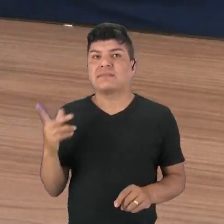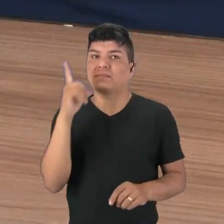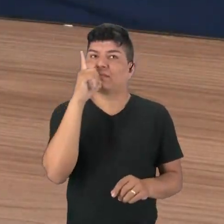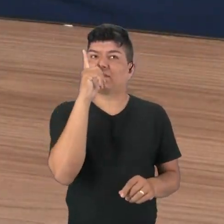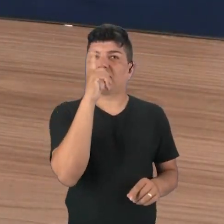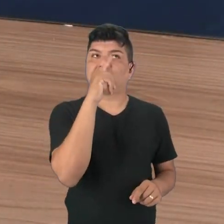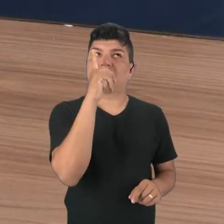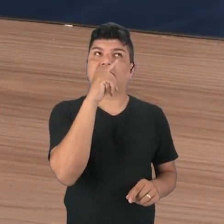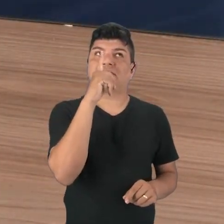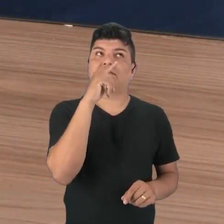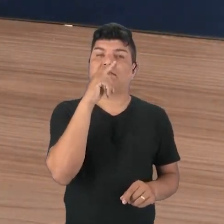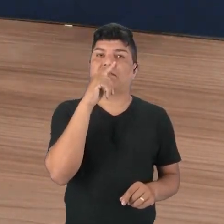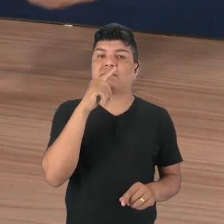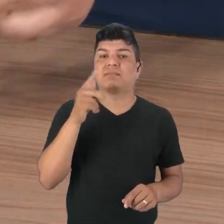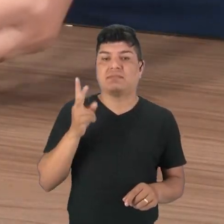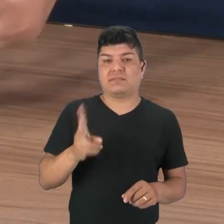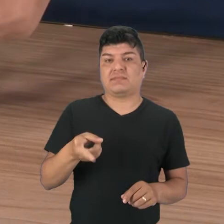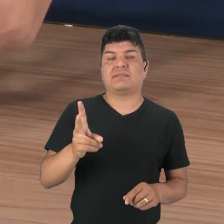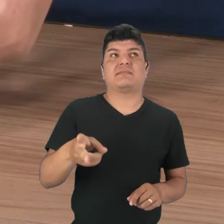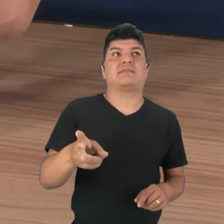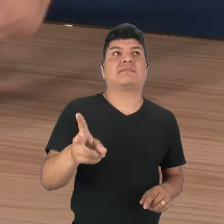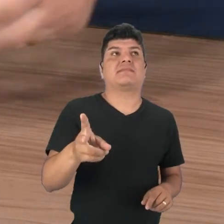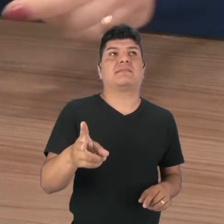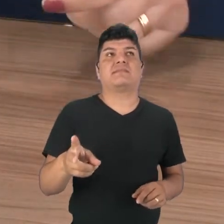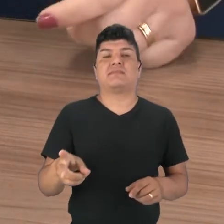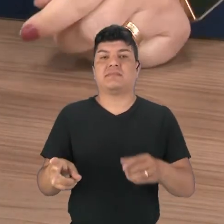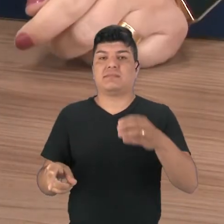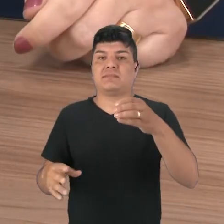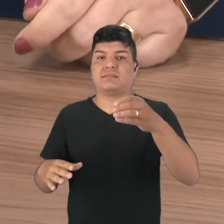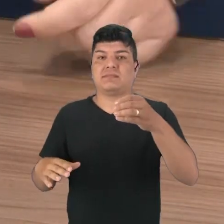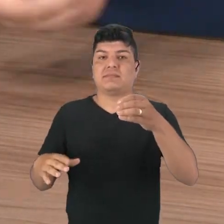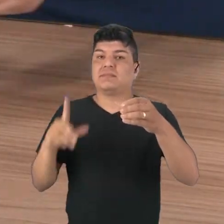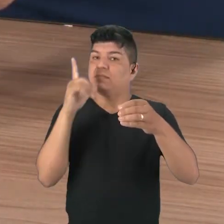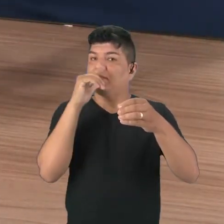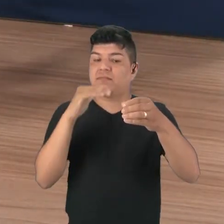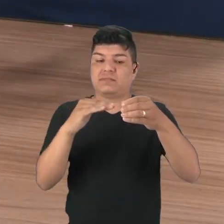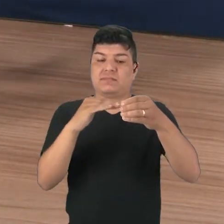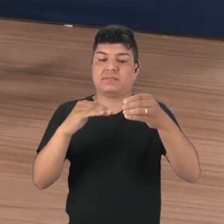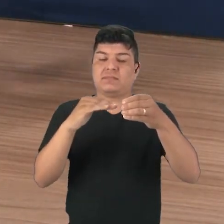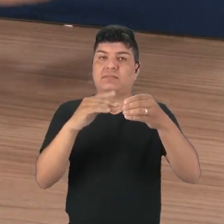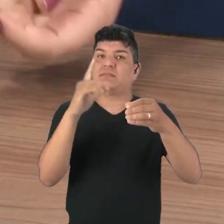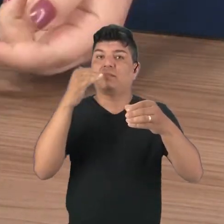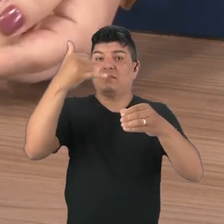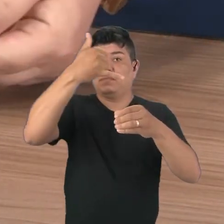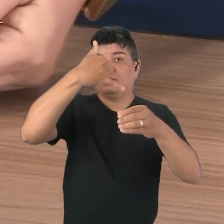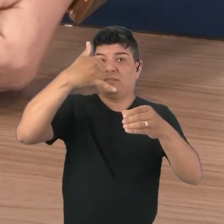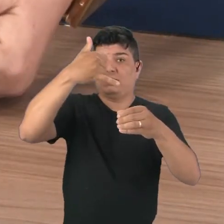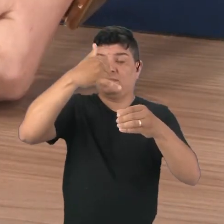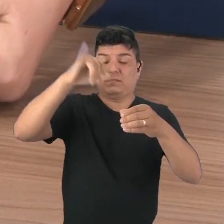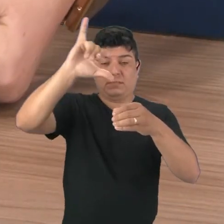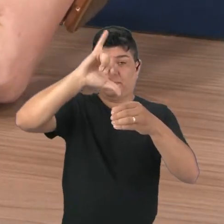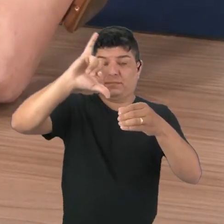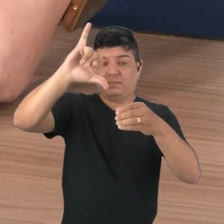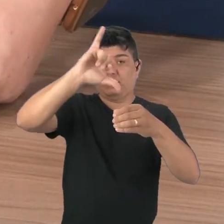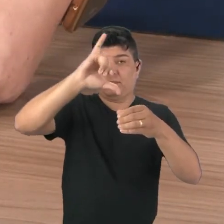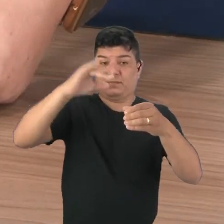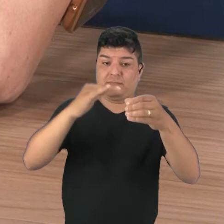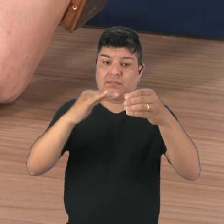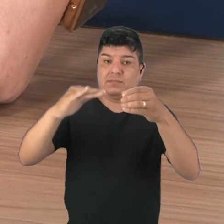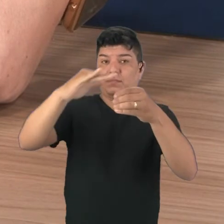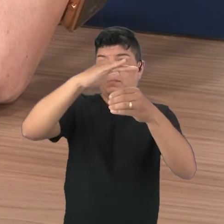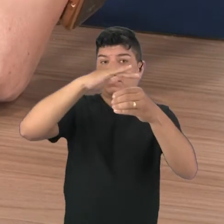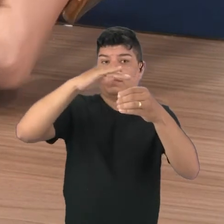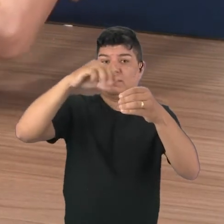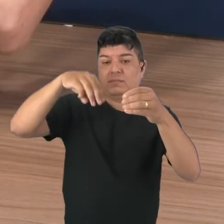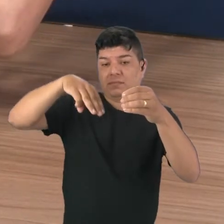A água, ela vai continuar toda e o óleo subiu. Ou seja, o mel,